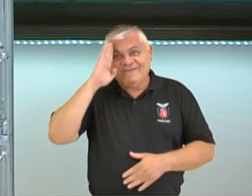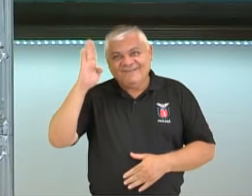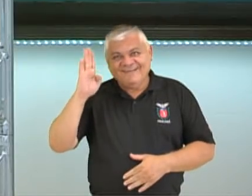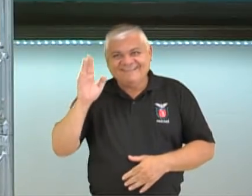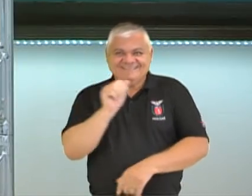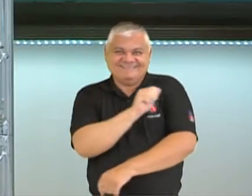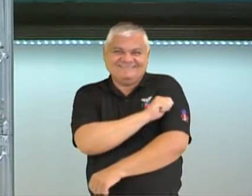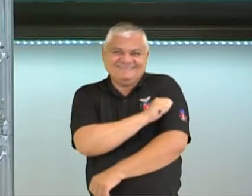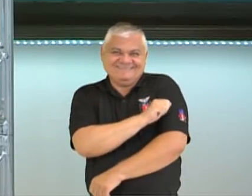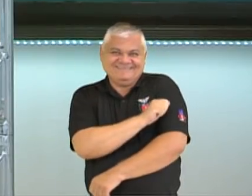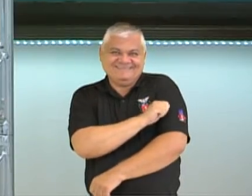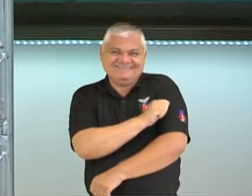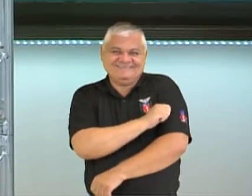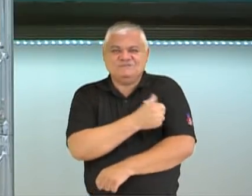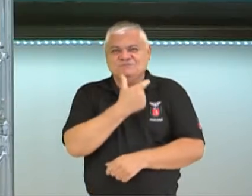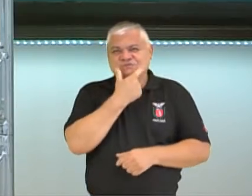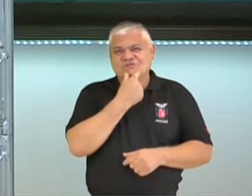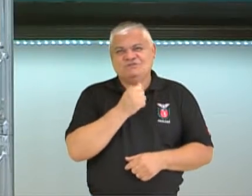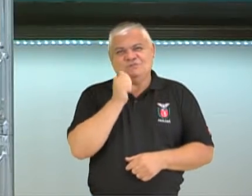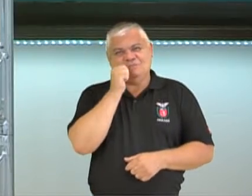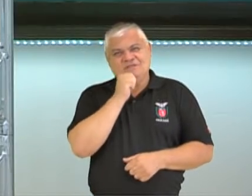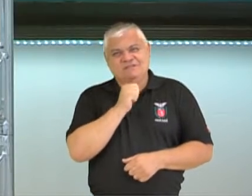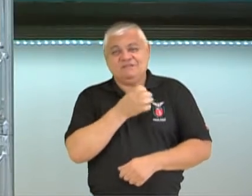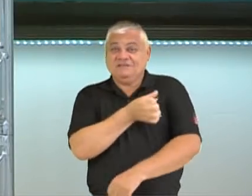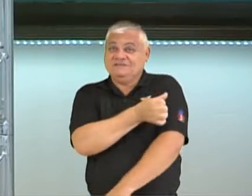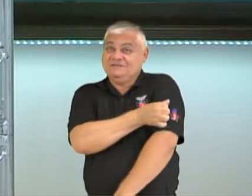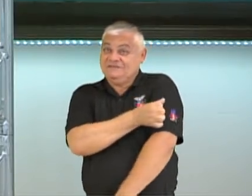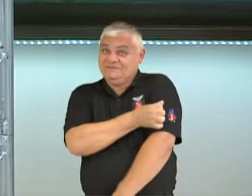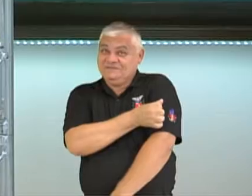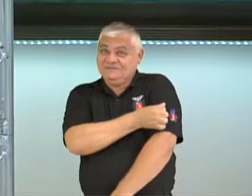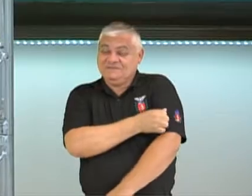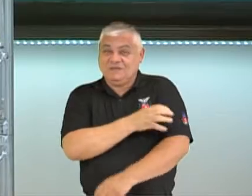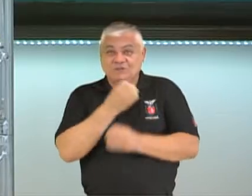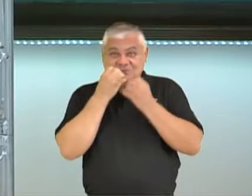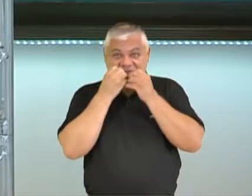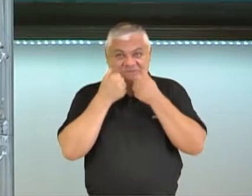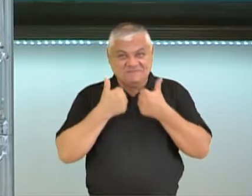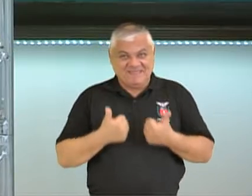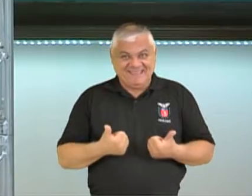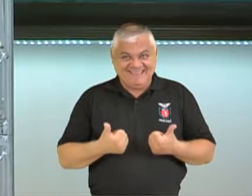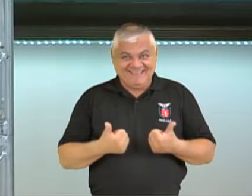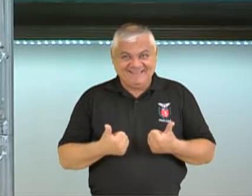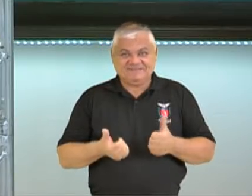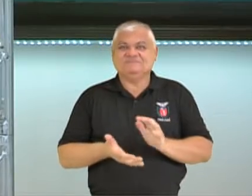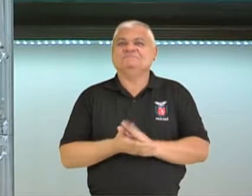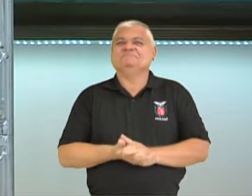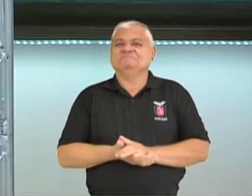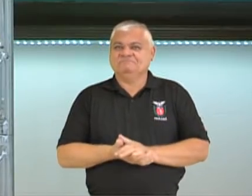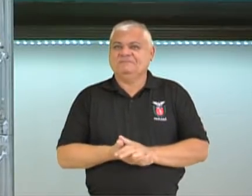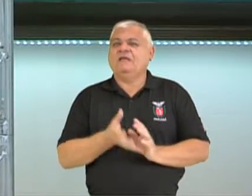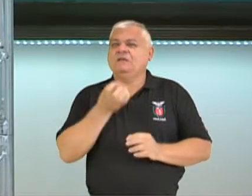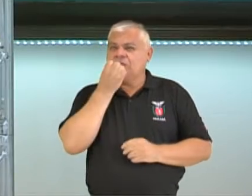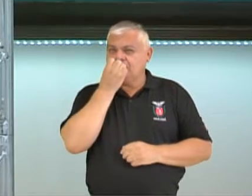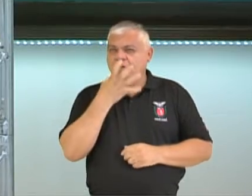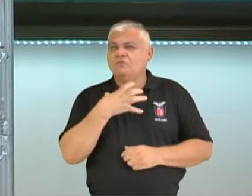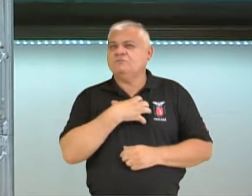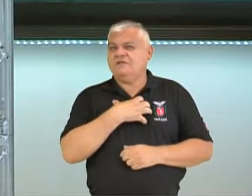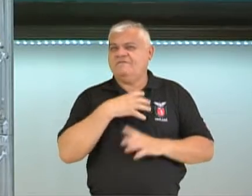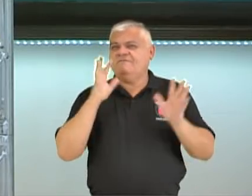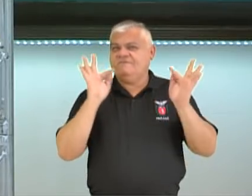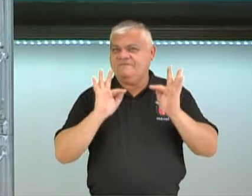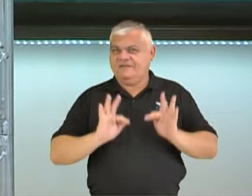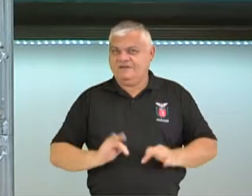meus queridos alunos, minhas queridas alunas do 6º ano. Tudo bem com vocês? Que bom, fico muito